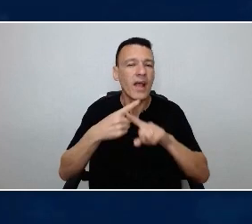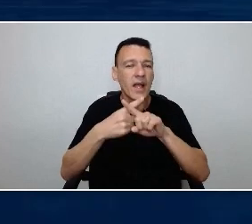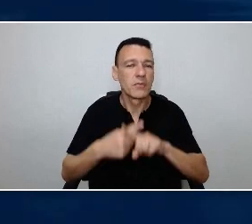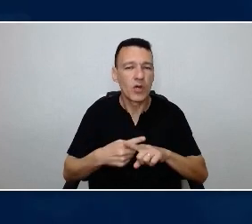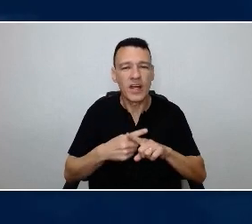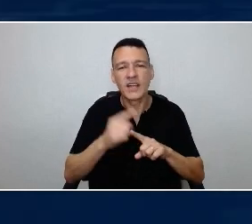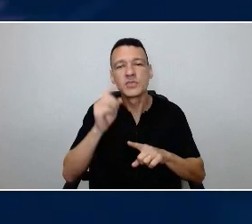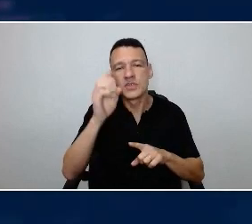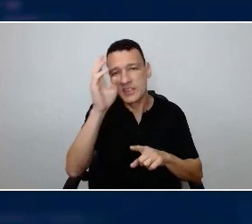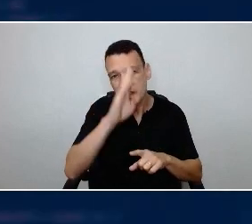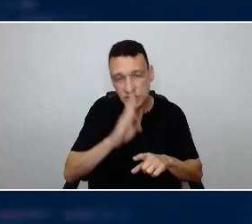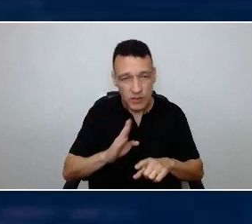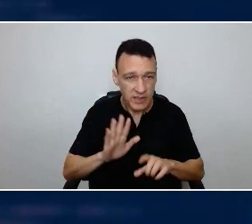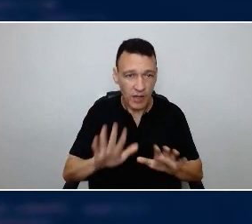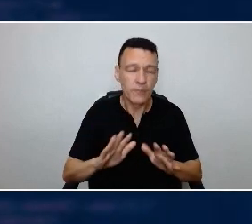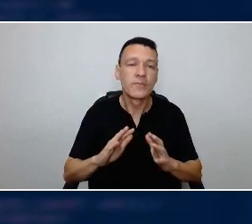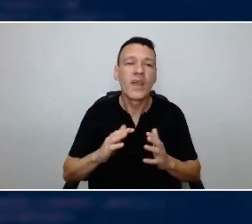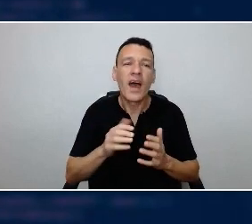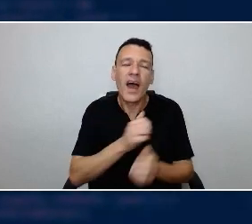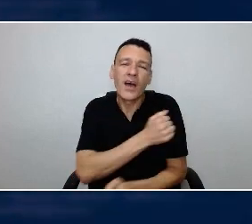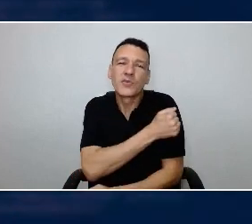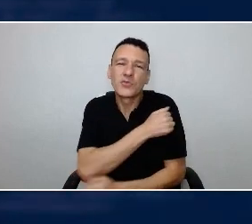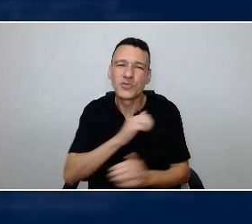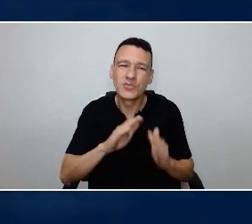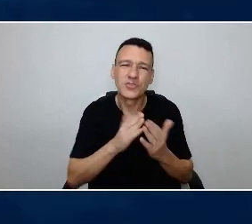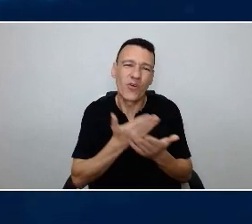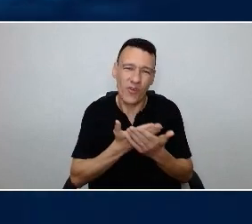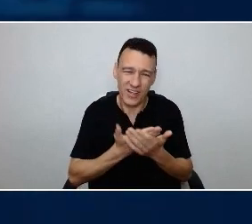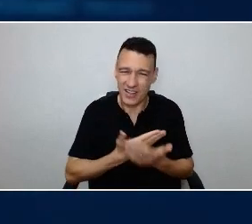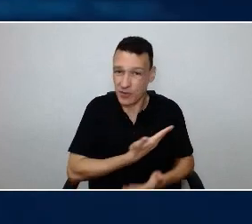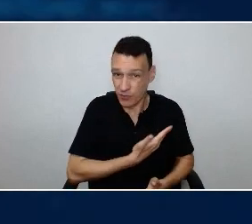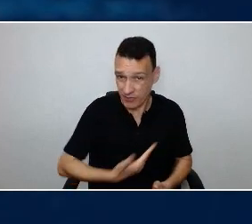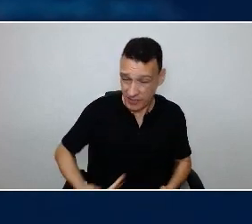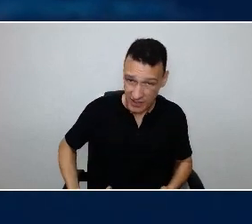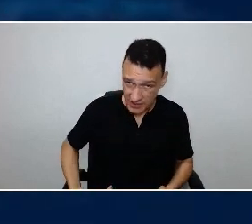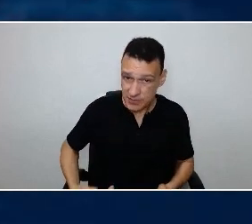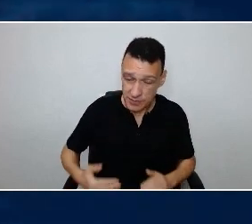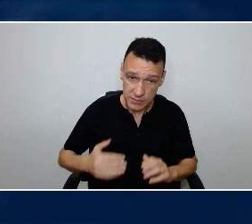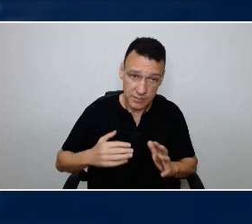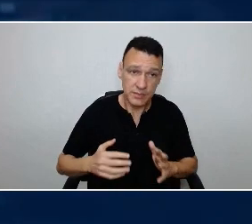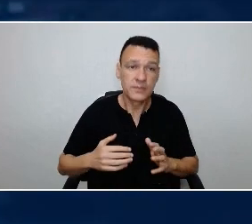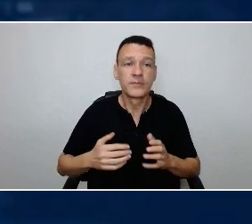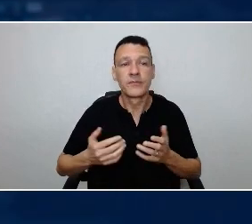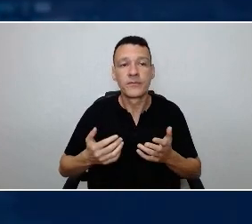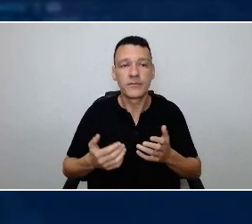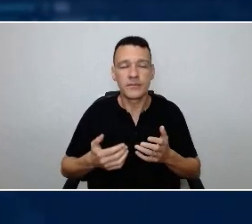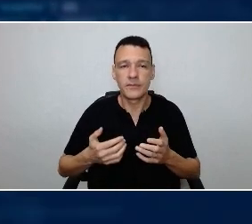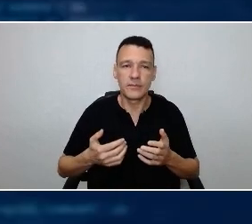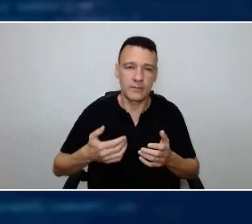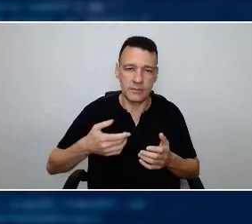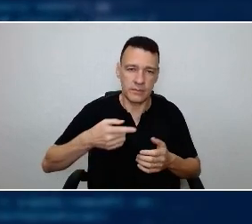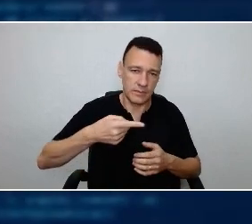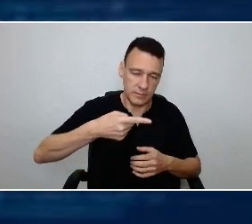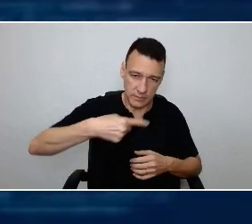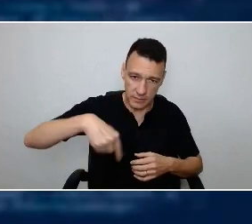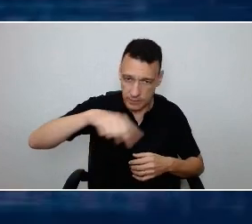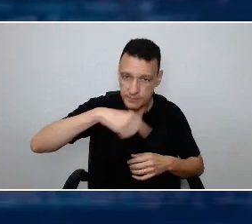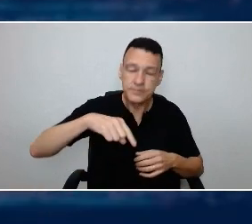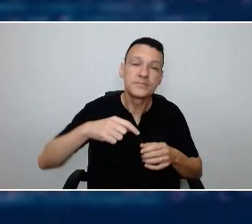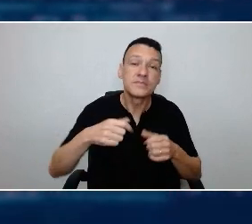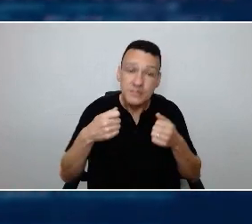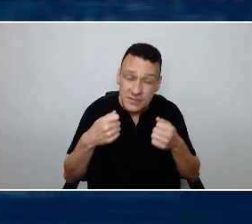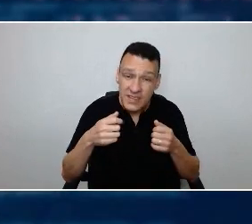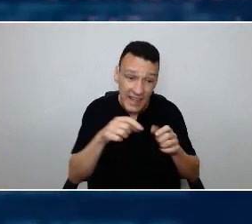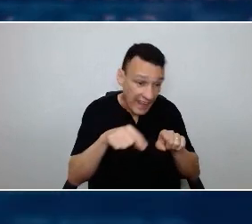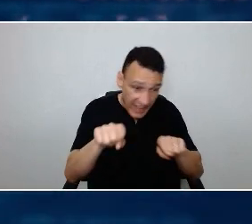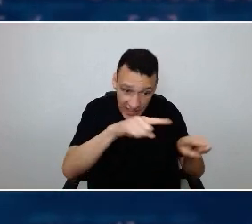alunos de escolas públicas eles e eles a gente fazia gente tem que fazer uma startup do zero em